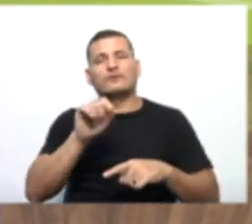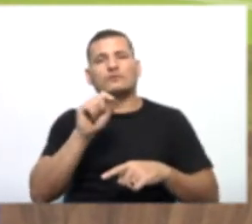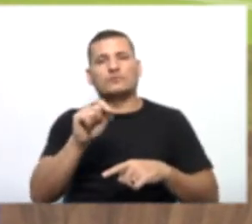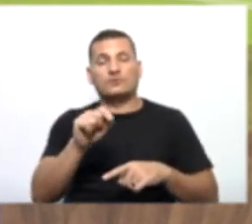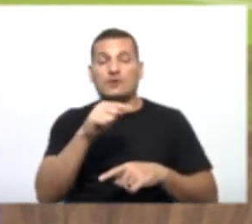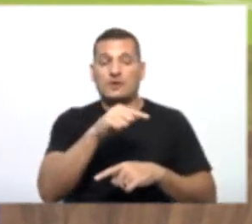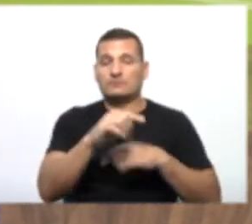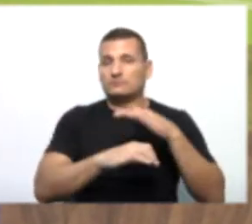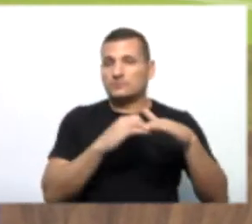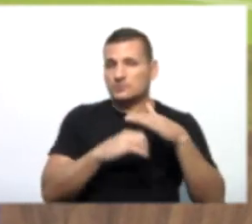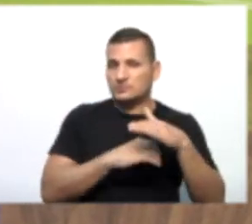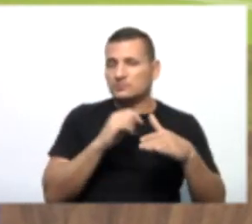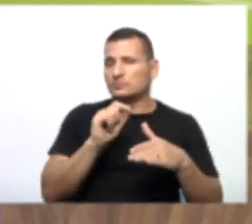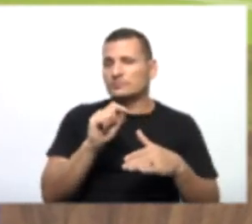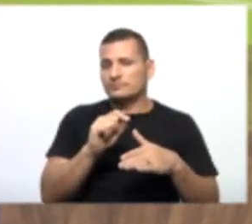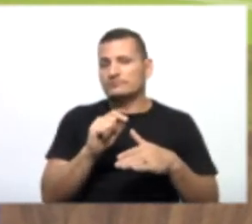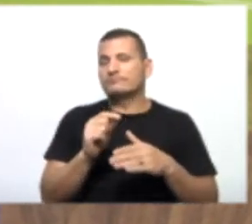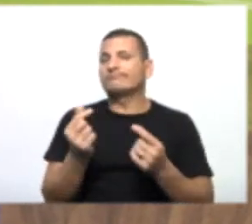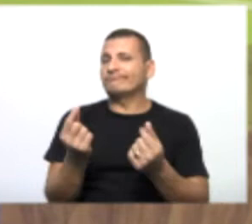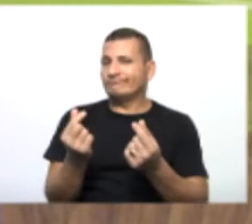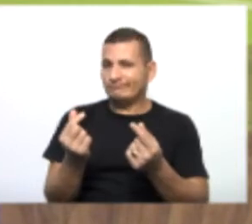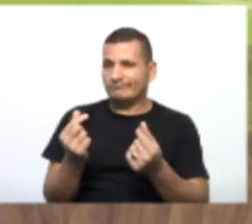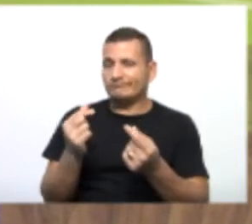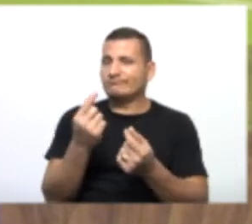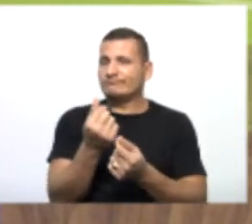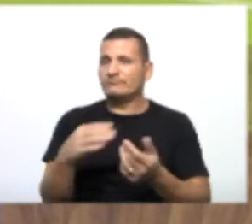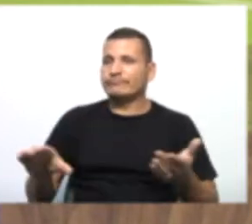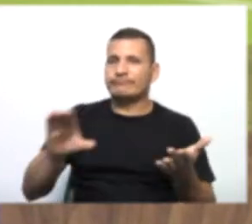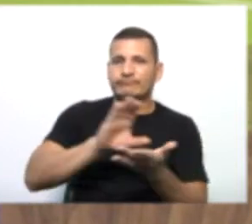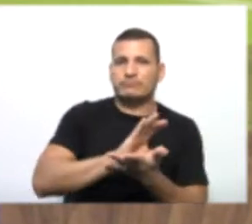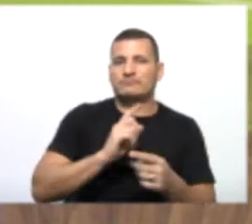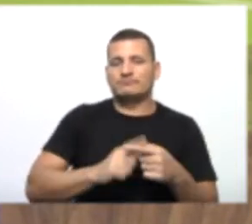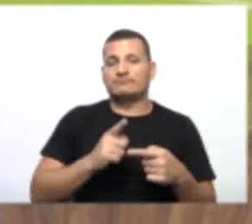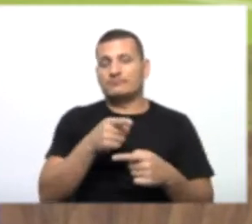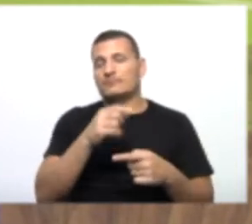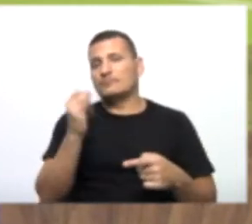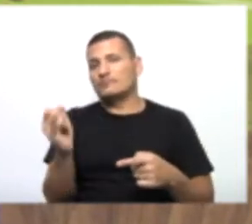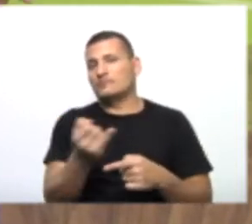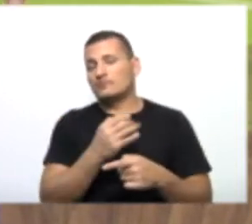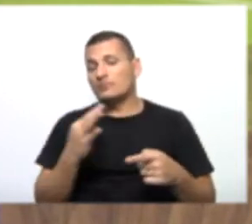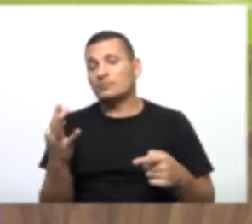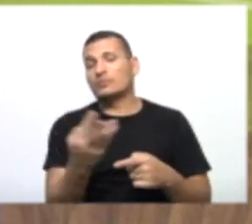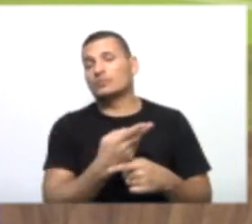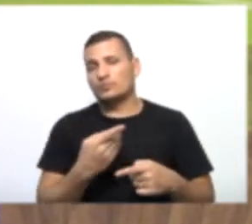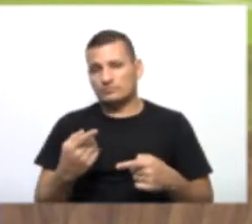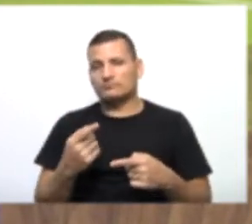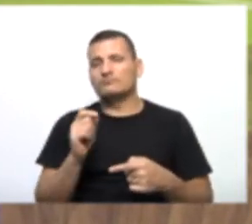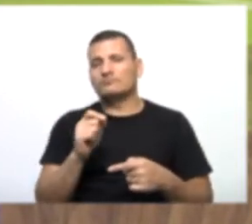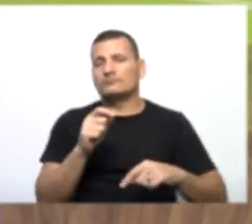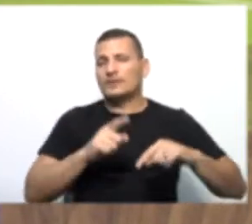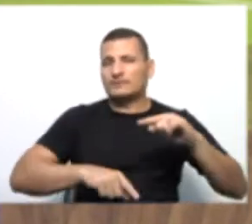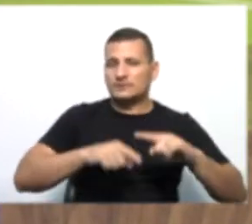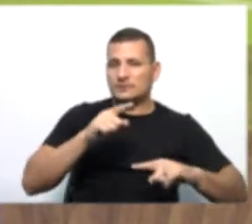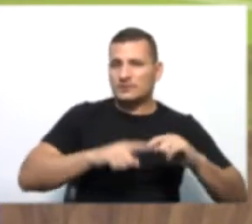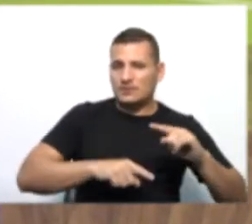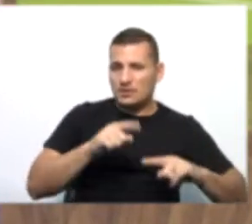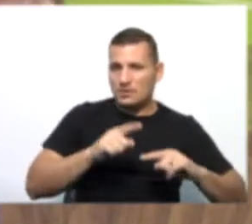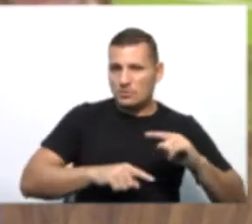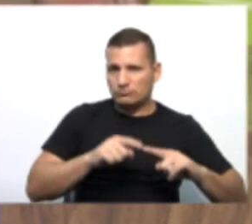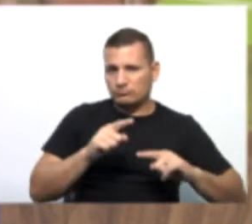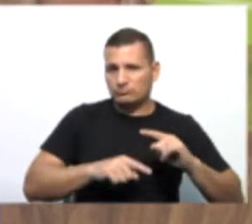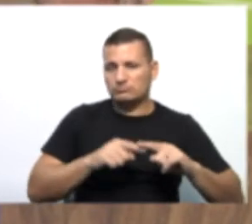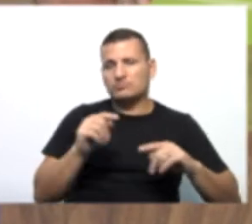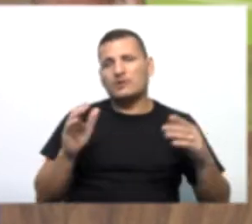a cooperativa, mas vai gerar o que para essa empresa? Lucro, porque eles estão aproveitando tudo que eles têm disponível, desde o material, matéria-prima como um